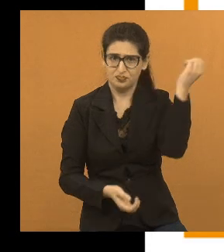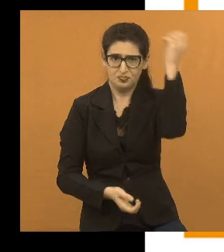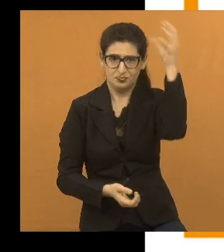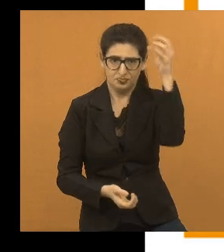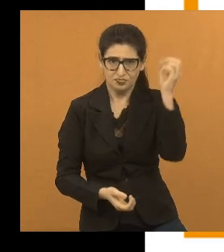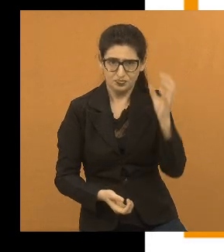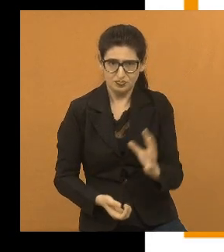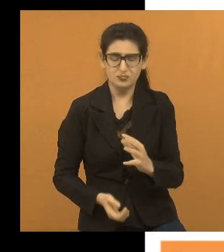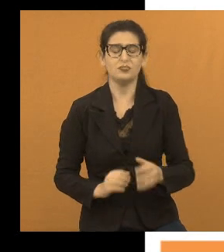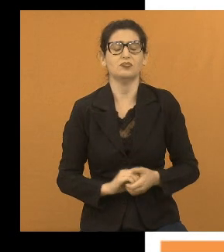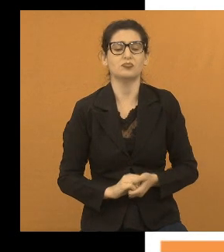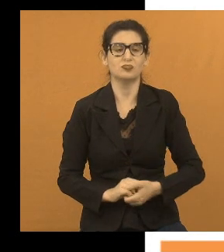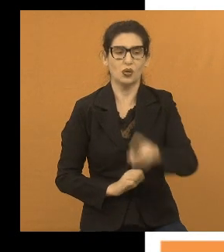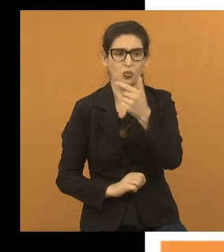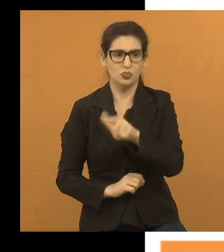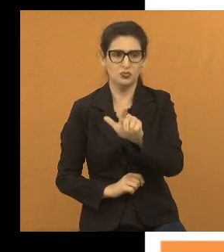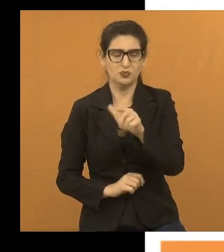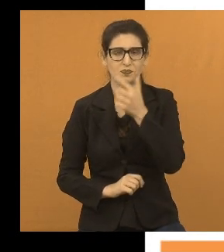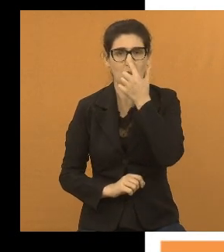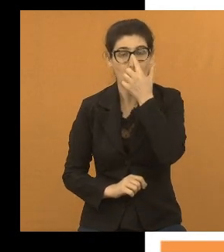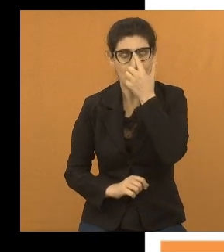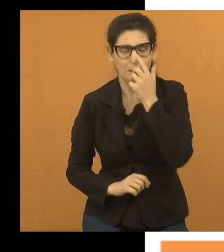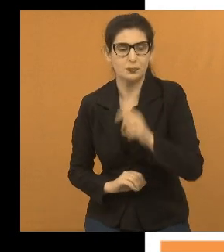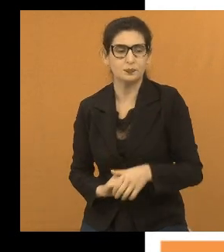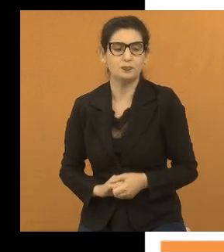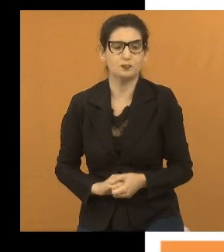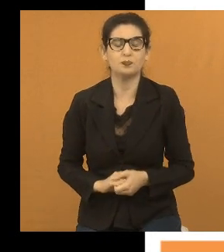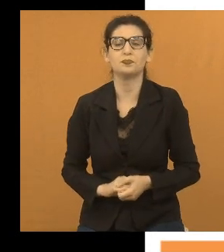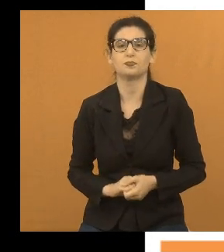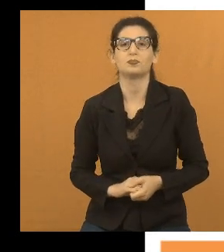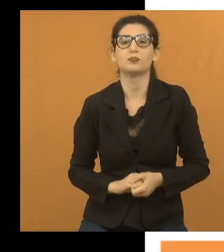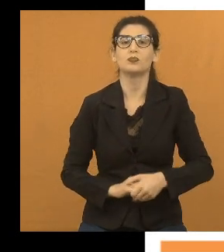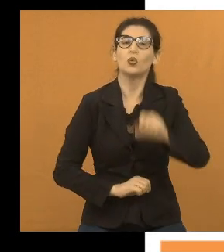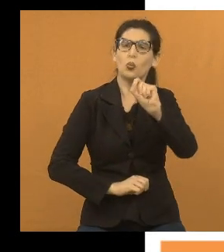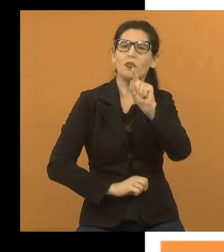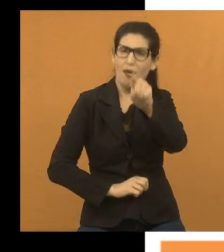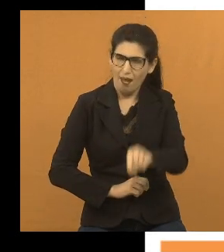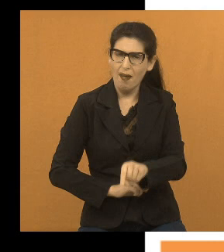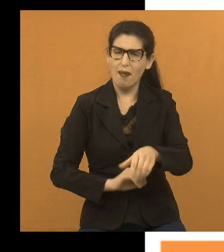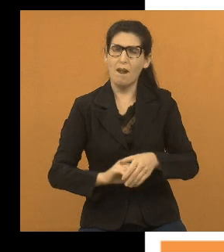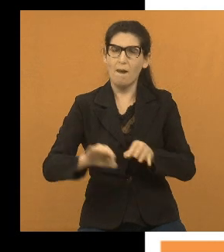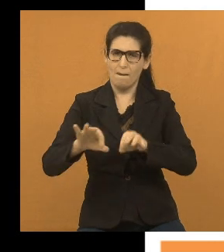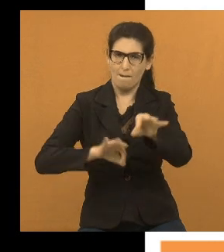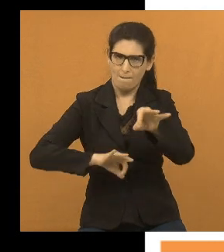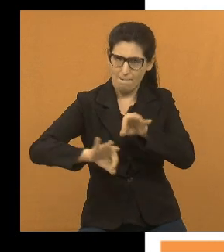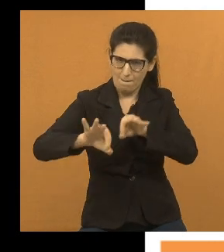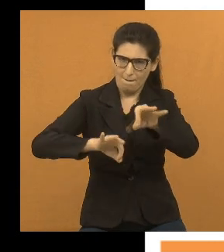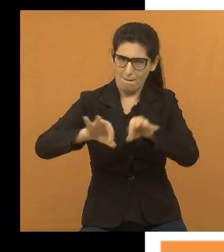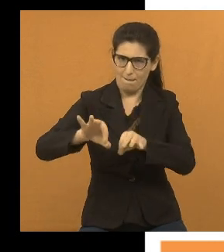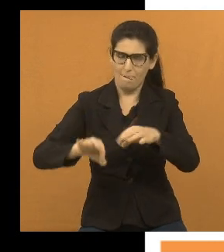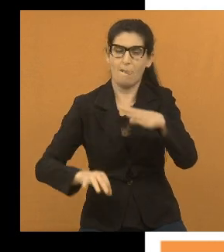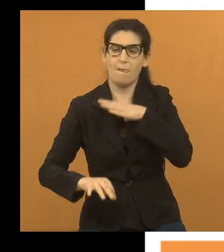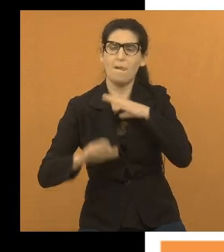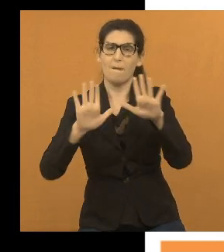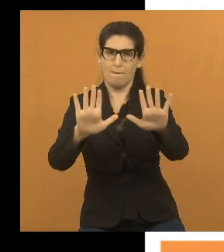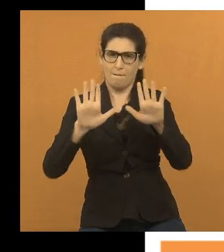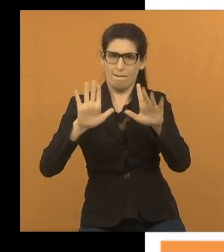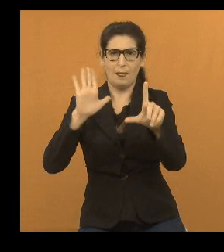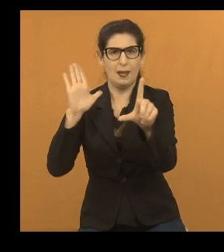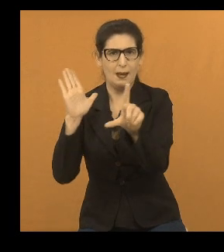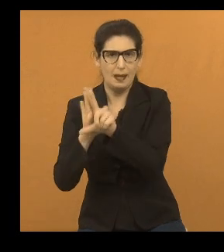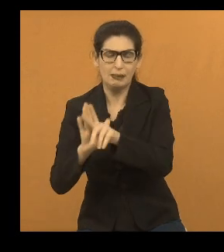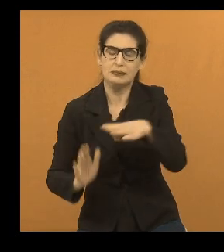Bom, o próximo. Então é isso. O que é o plano diretor? É a lei municipal que